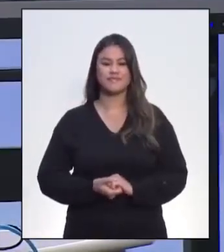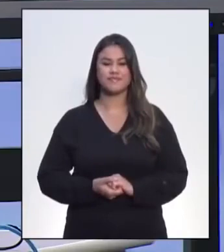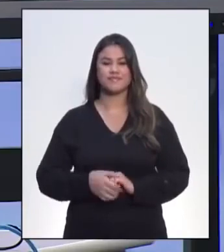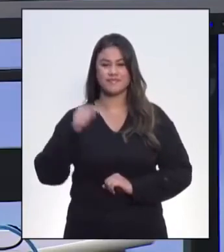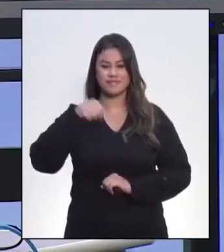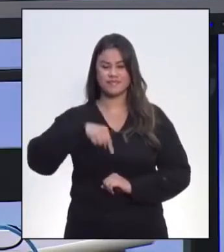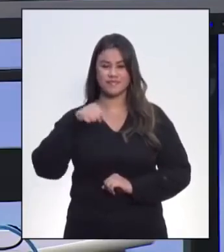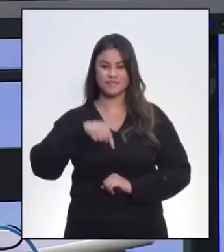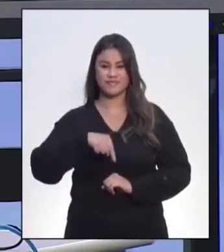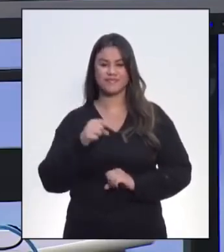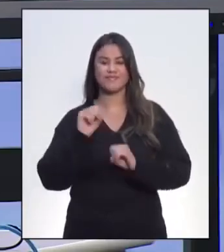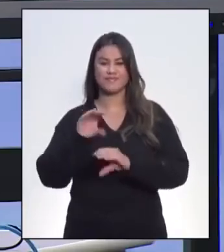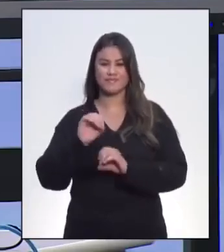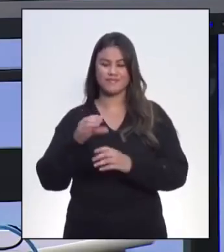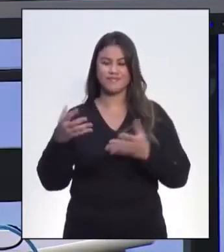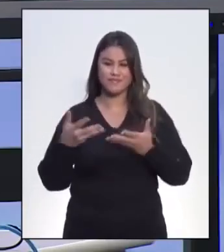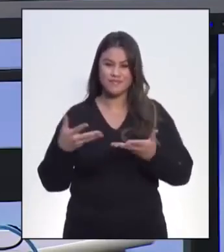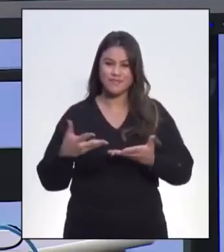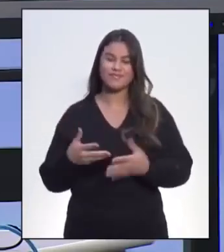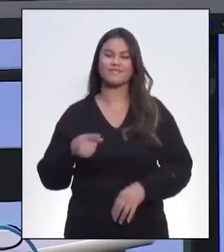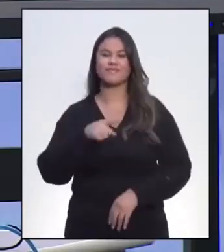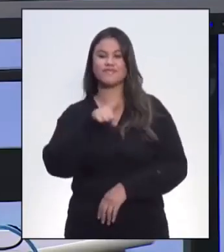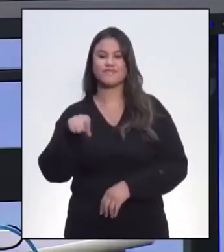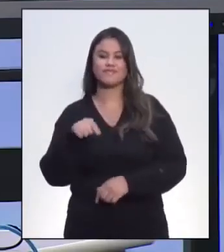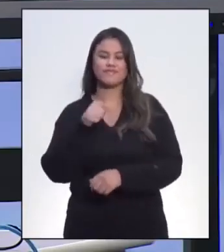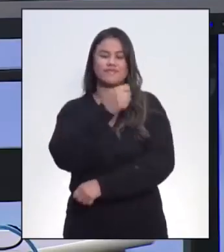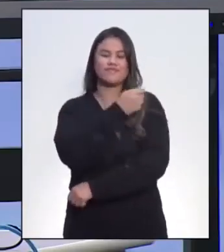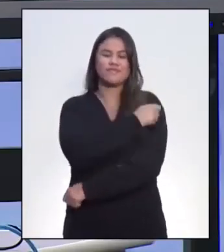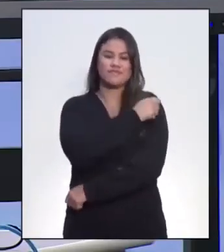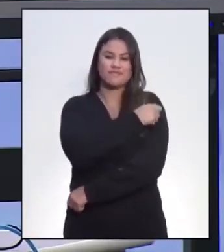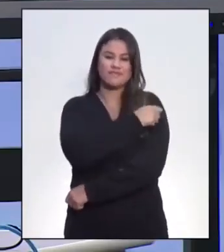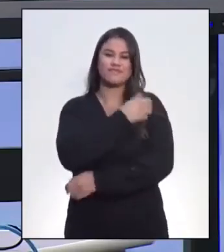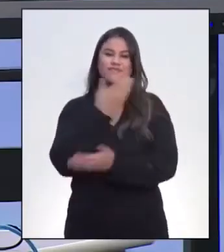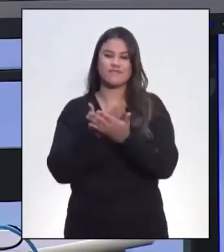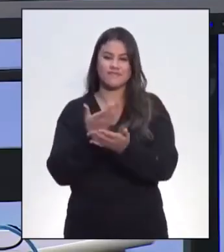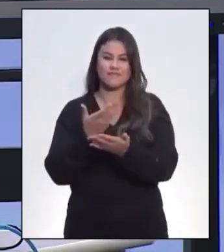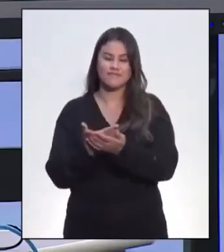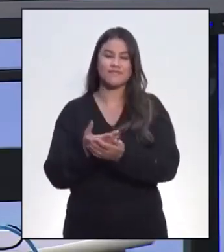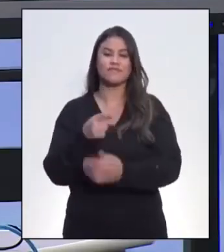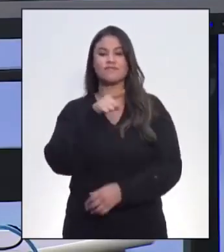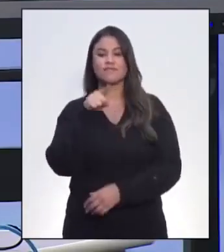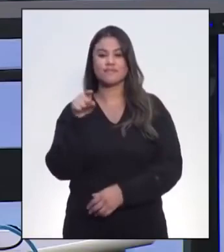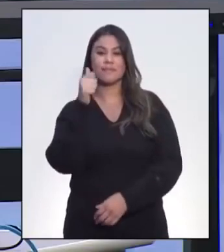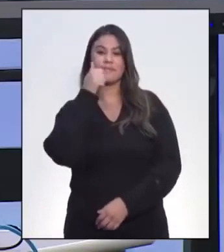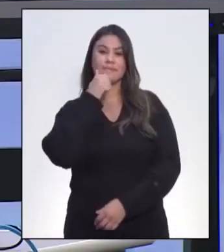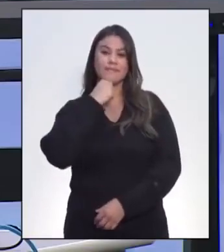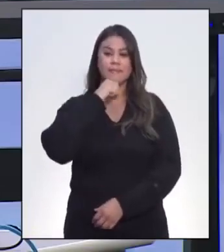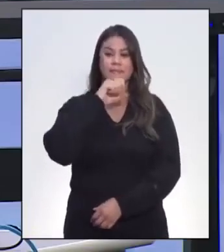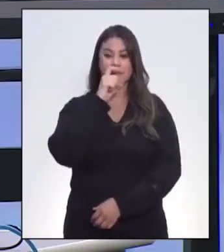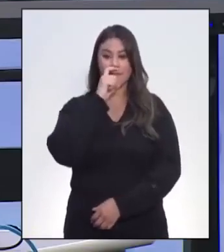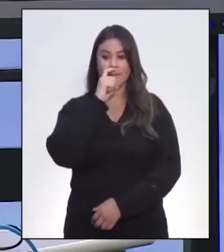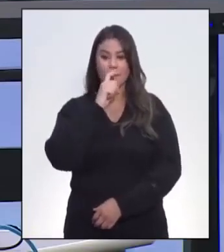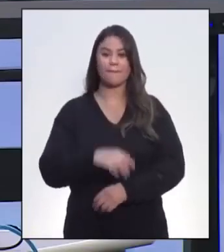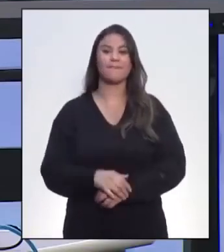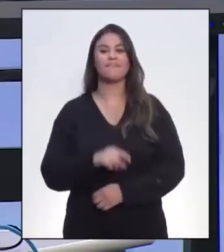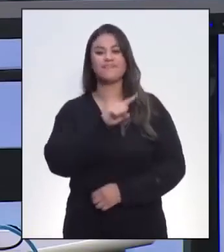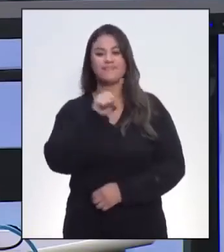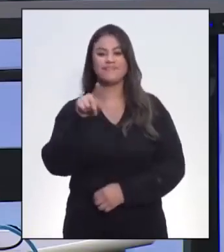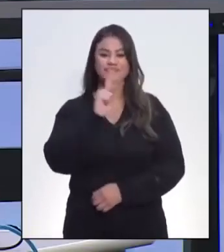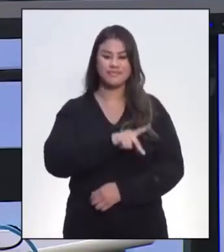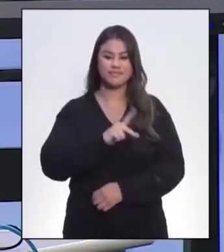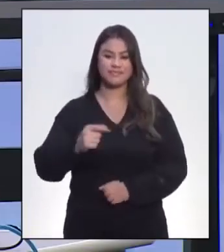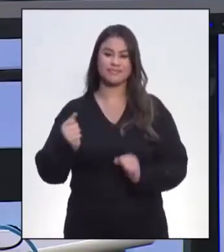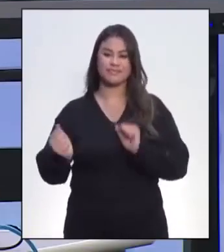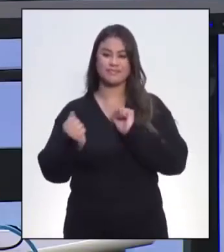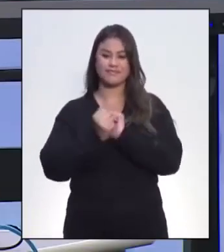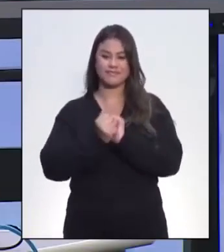aqui na nossa aula, os nossos estudantes, pais sempre presentes nas aulas, professores, enfim,